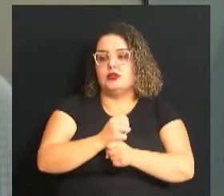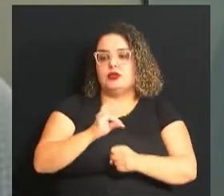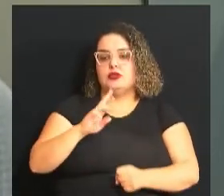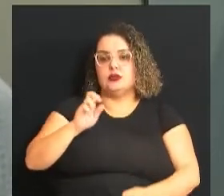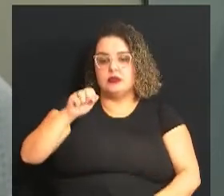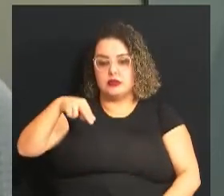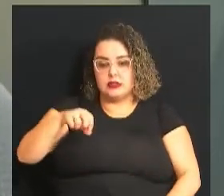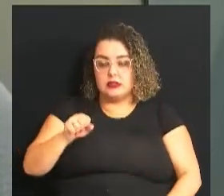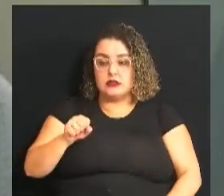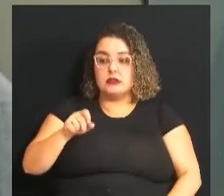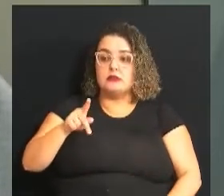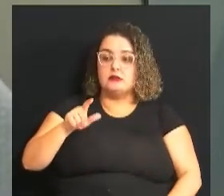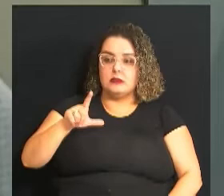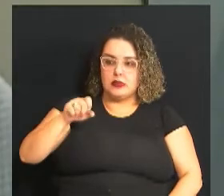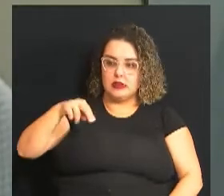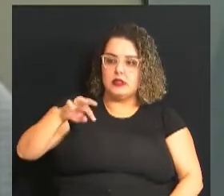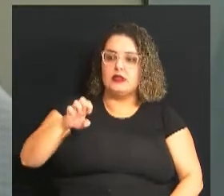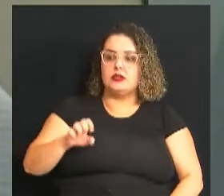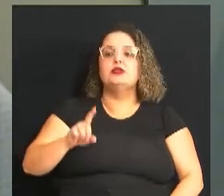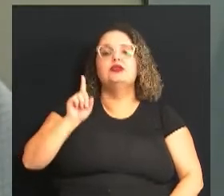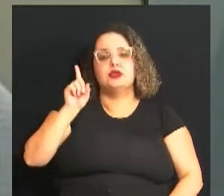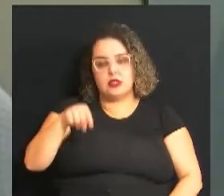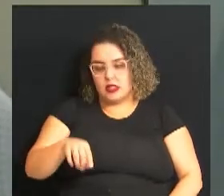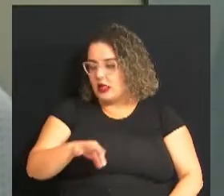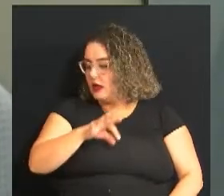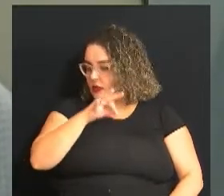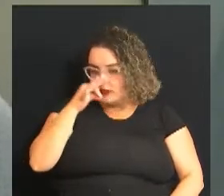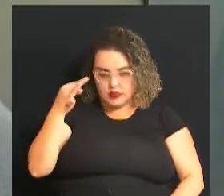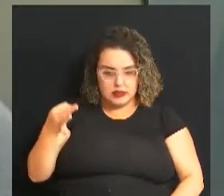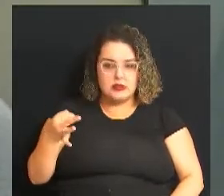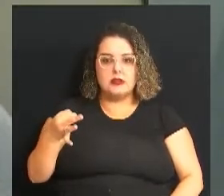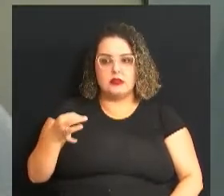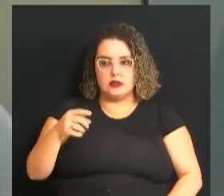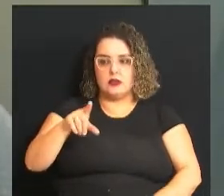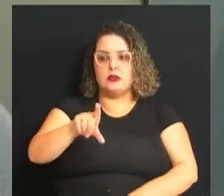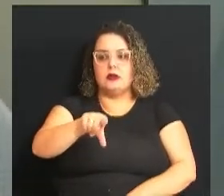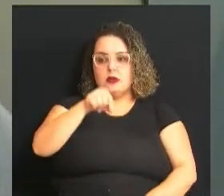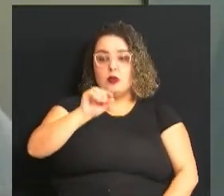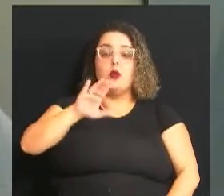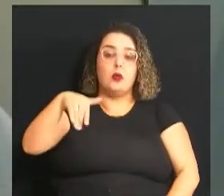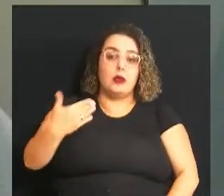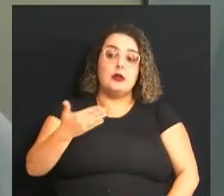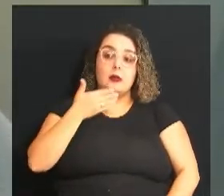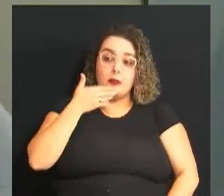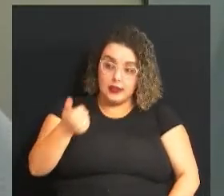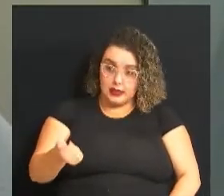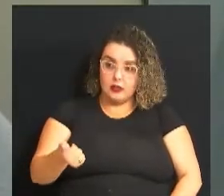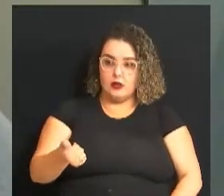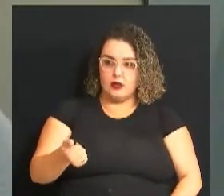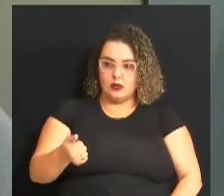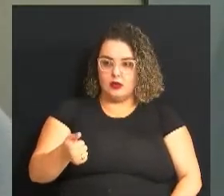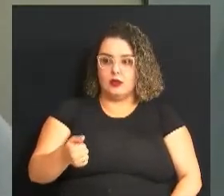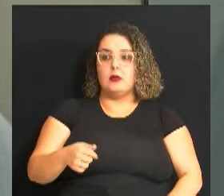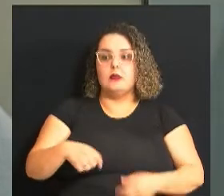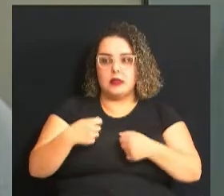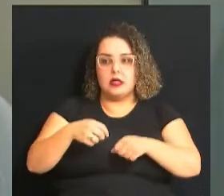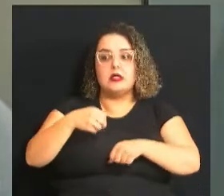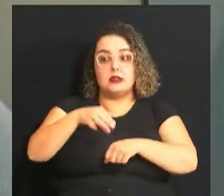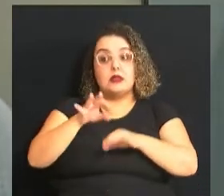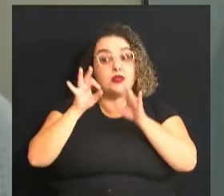assim, o transplante é uma excelente opção quando é a melhor opção. Então, precisa ser bem indicado,